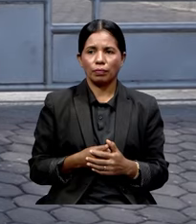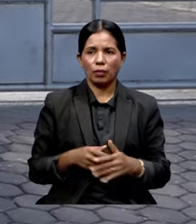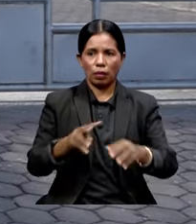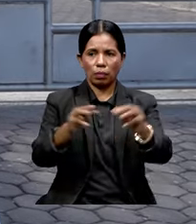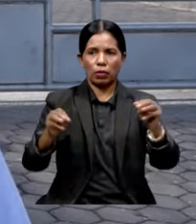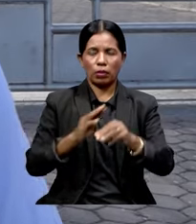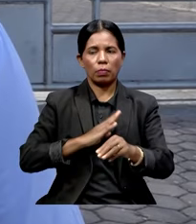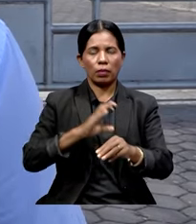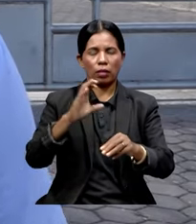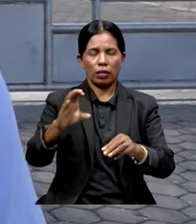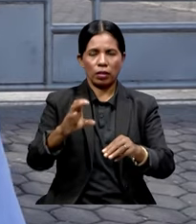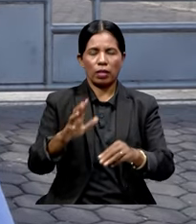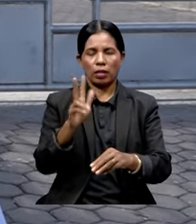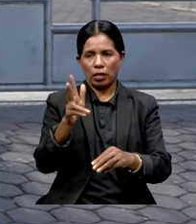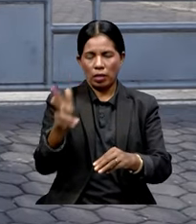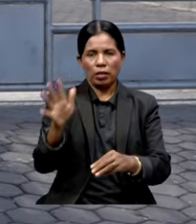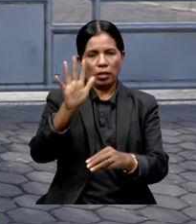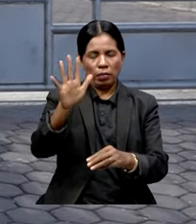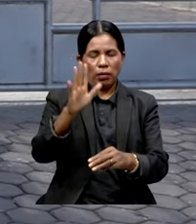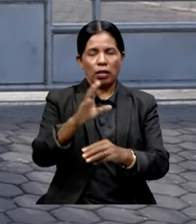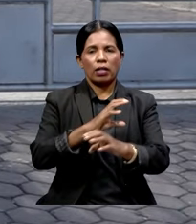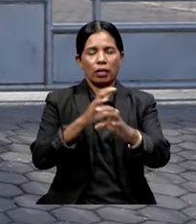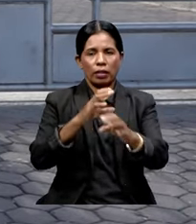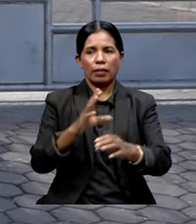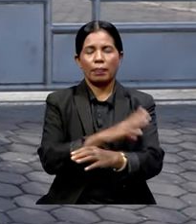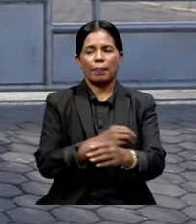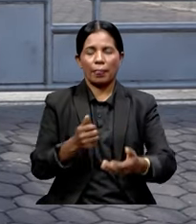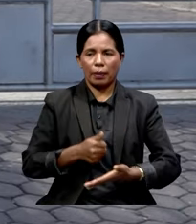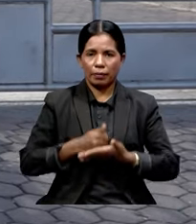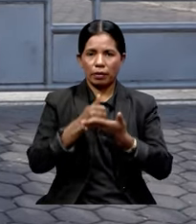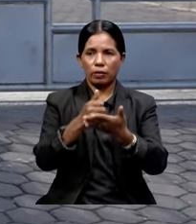município Balcau ia 35, município Hermera ita foi assistência